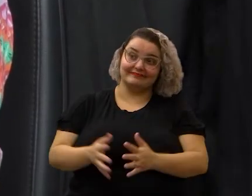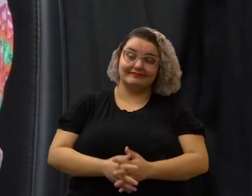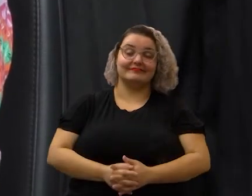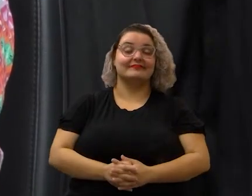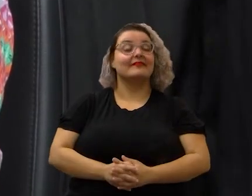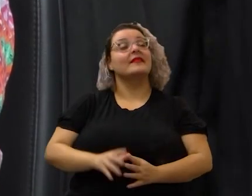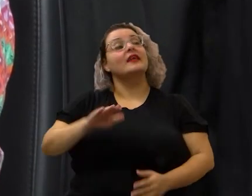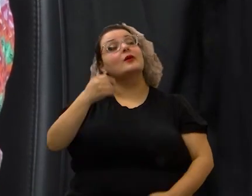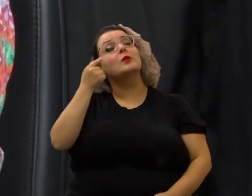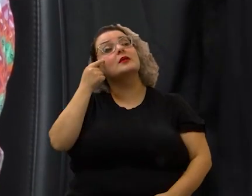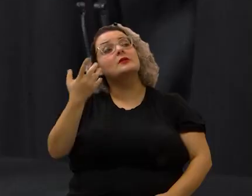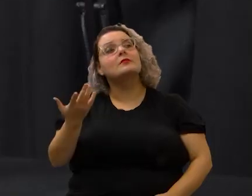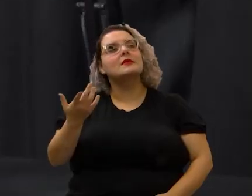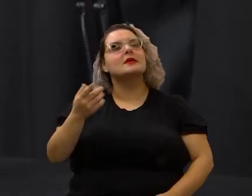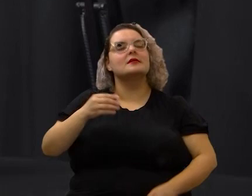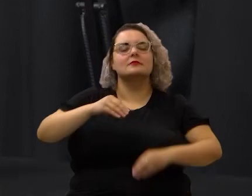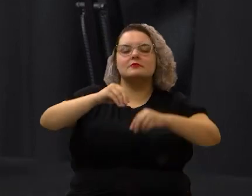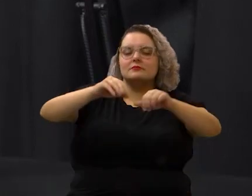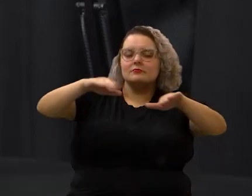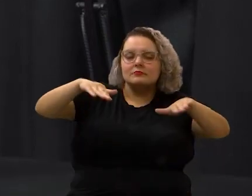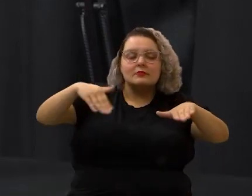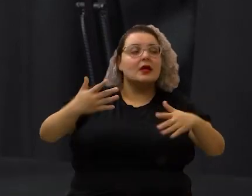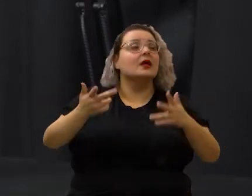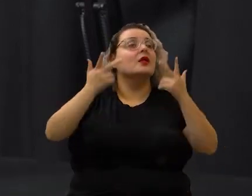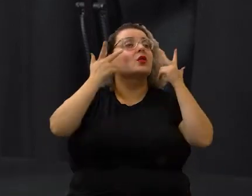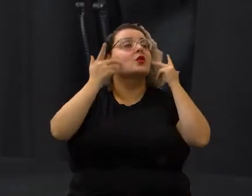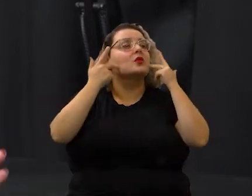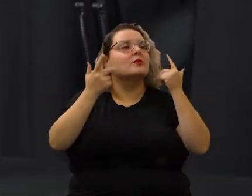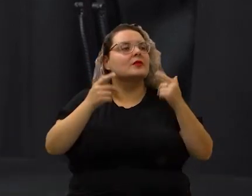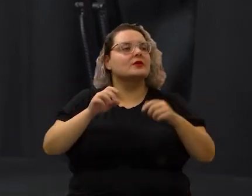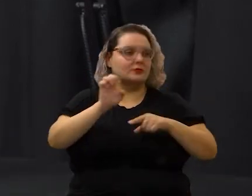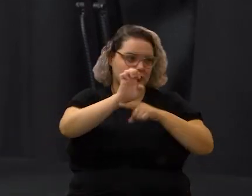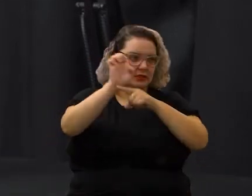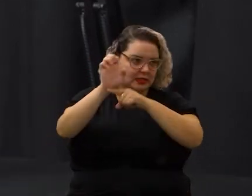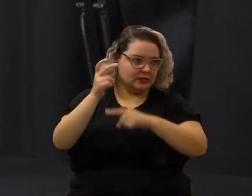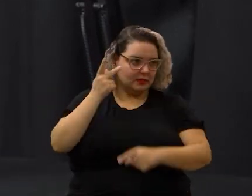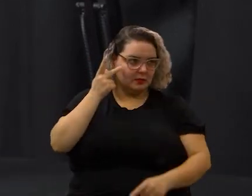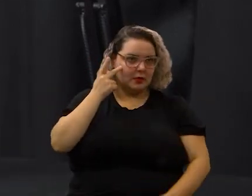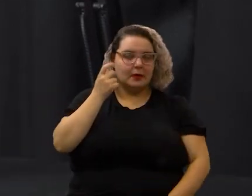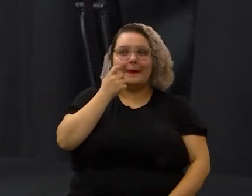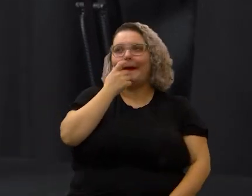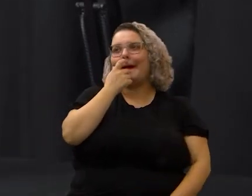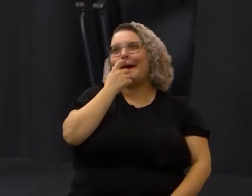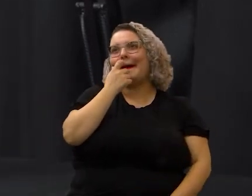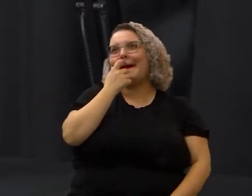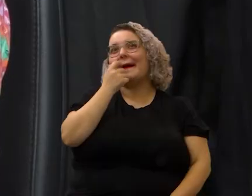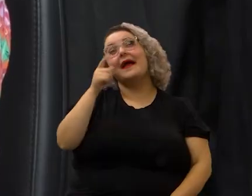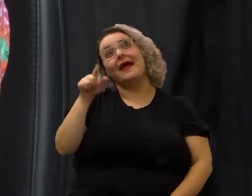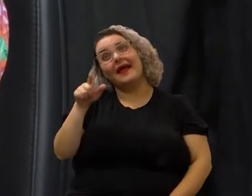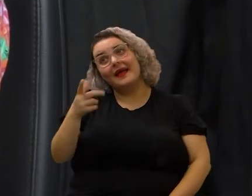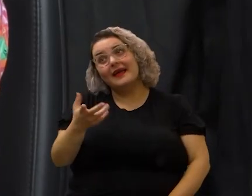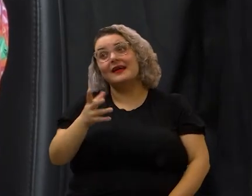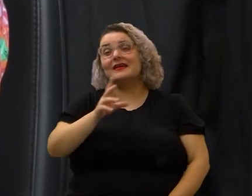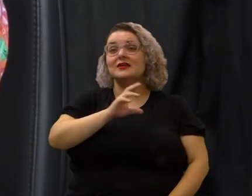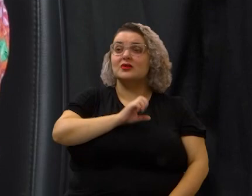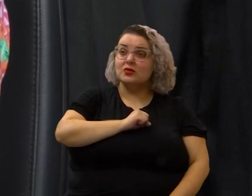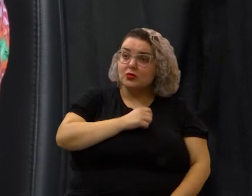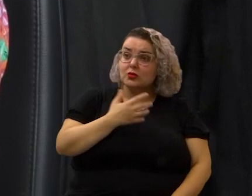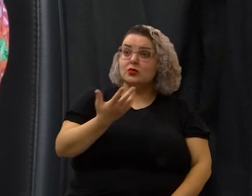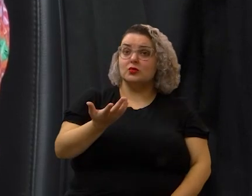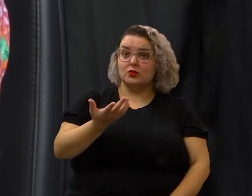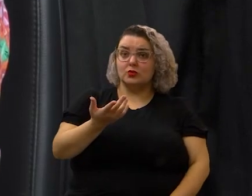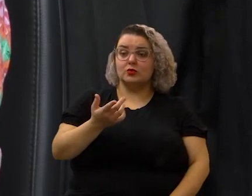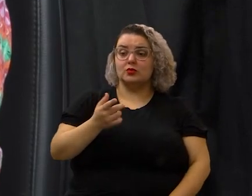difícil. E quando a gente pensa, por exemplo, a praia, geralmente você vai aqui para o estado de São Paulo mesmo. Eu gosto